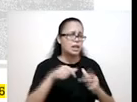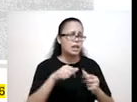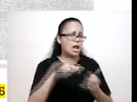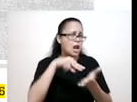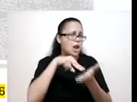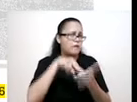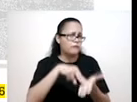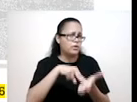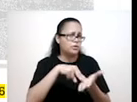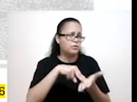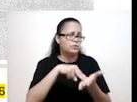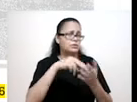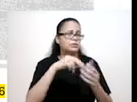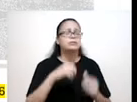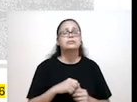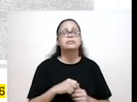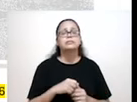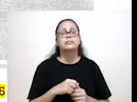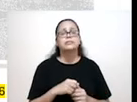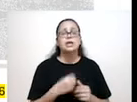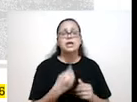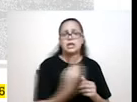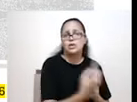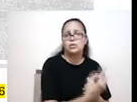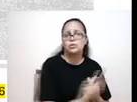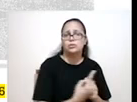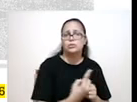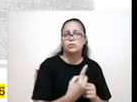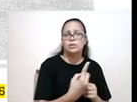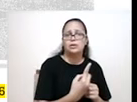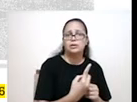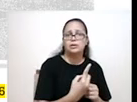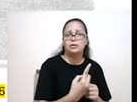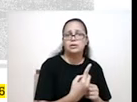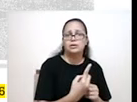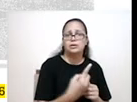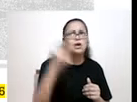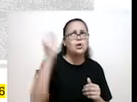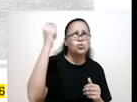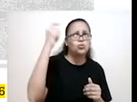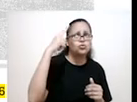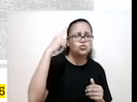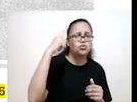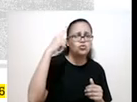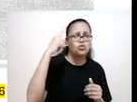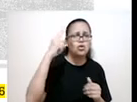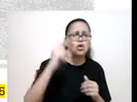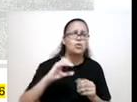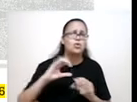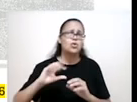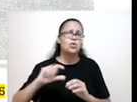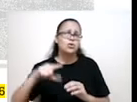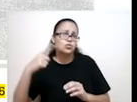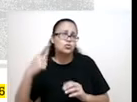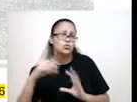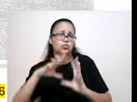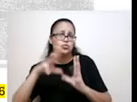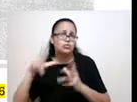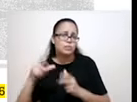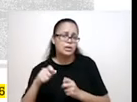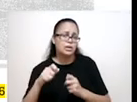no universo e em torno dela giravam os outros astros, inclusive o Sol. Essa teoria está